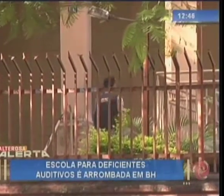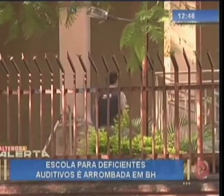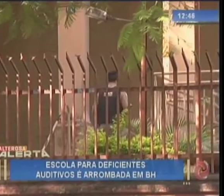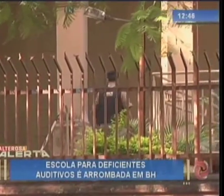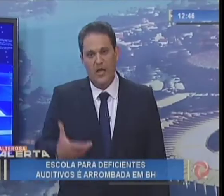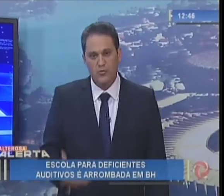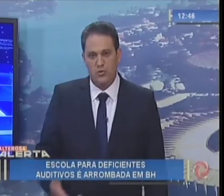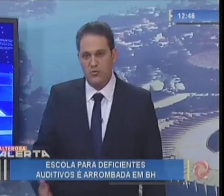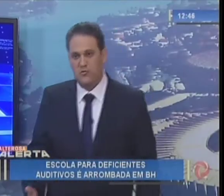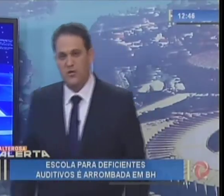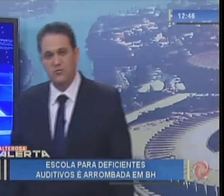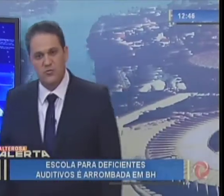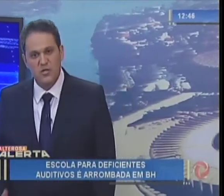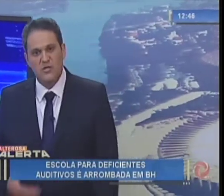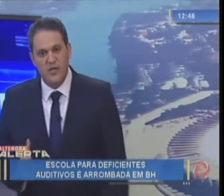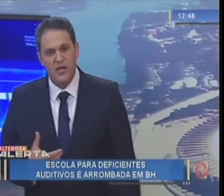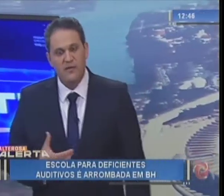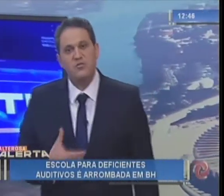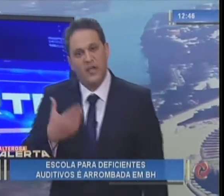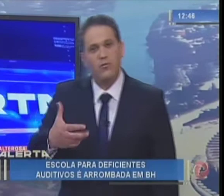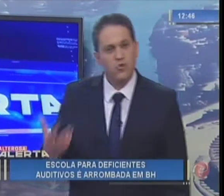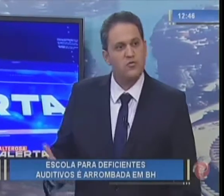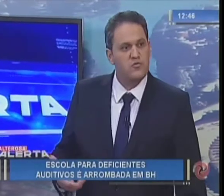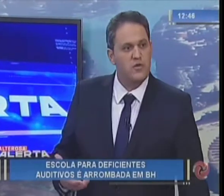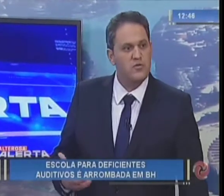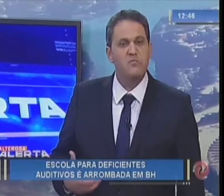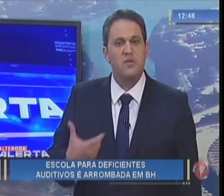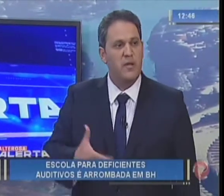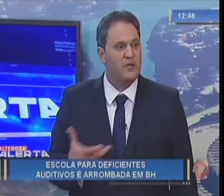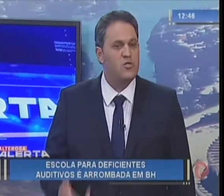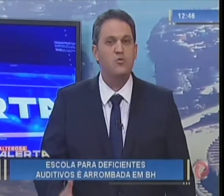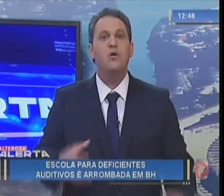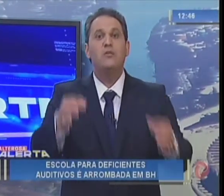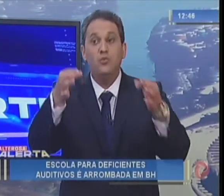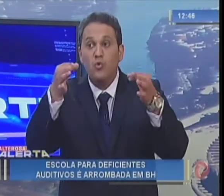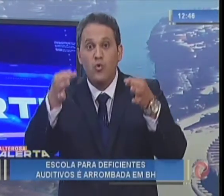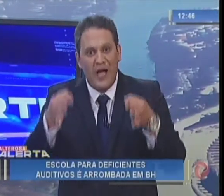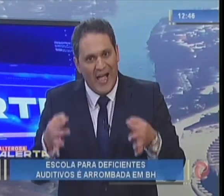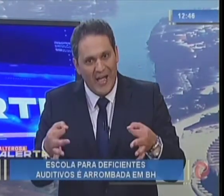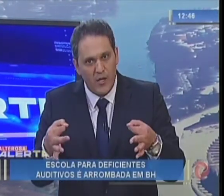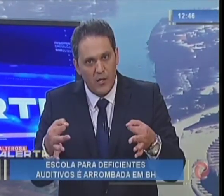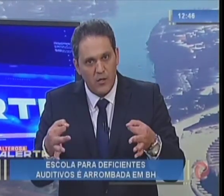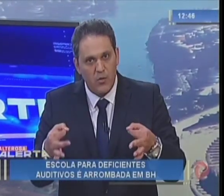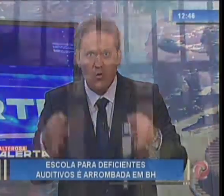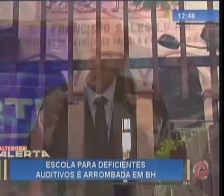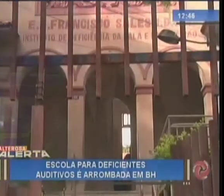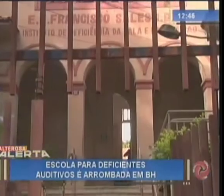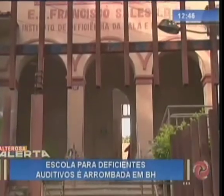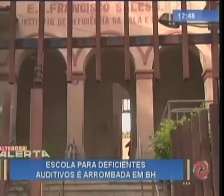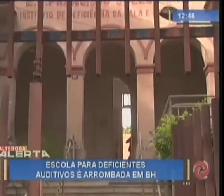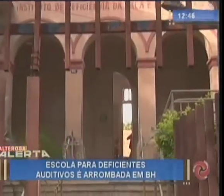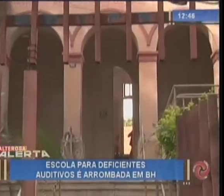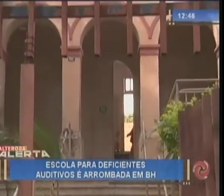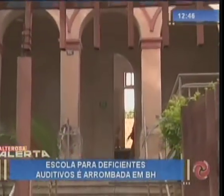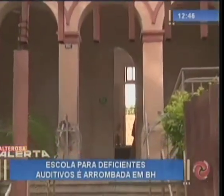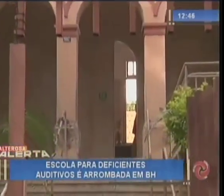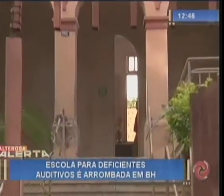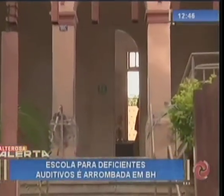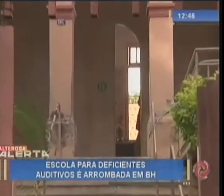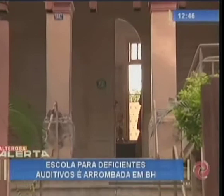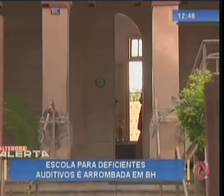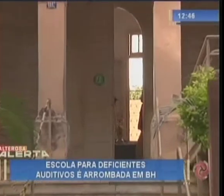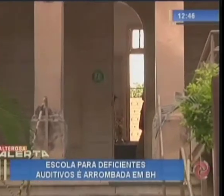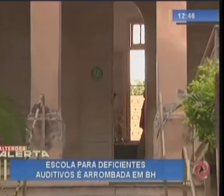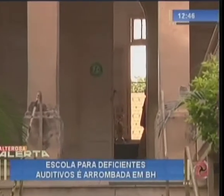que nós vamos chegar com os nossos filhos, vamos chegar com os nossos filhos e vamos ser bem atendidos no lugar onde nós deveríamos ser educados.